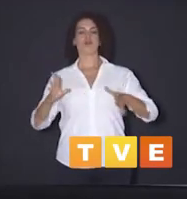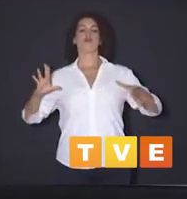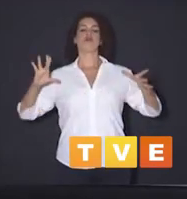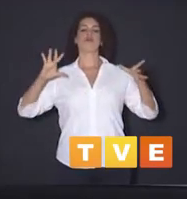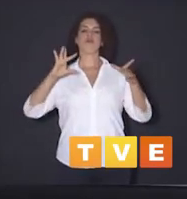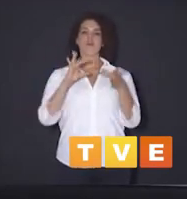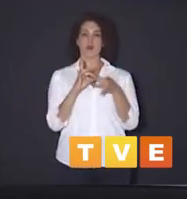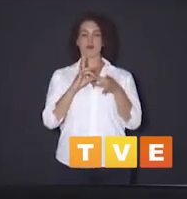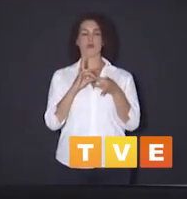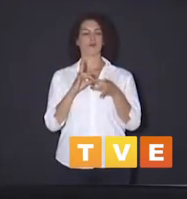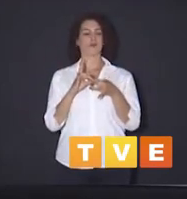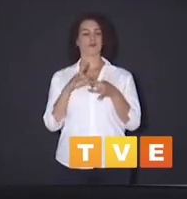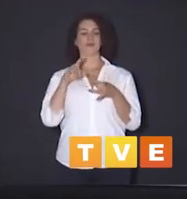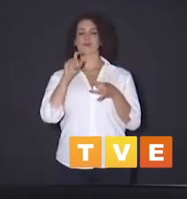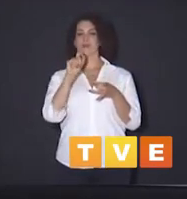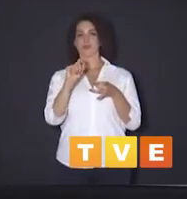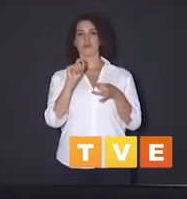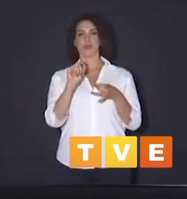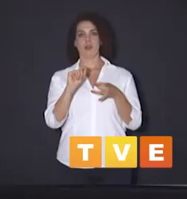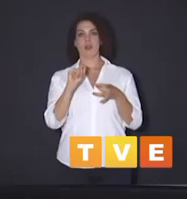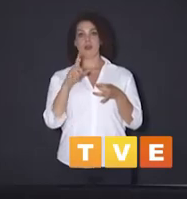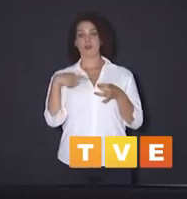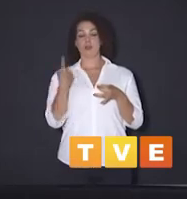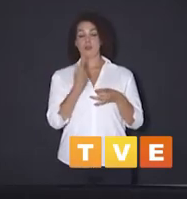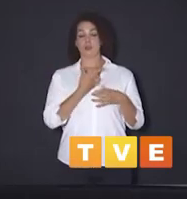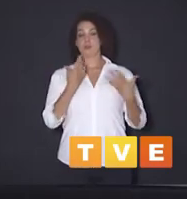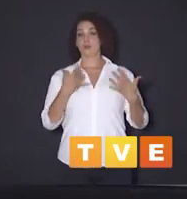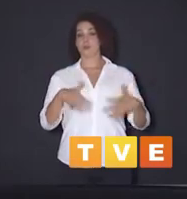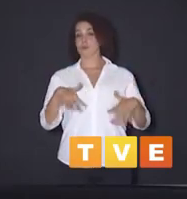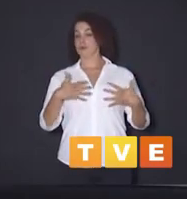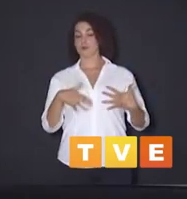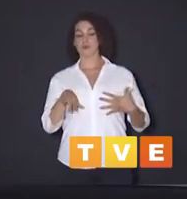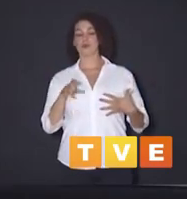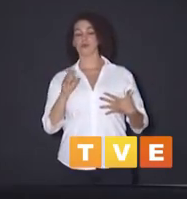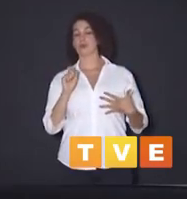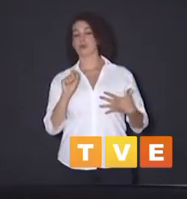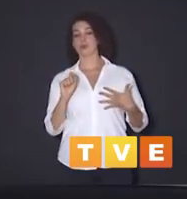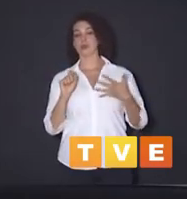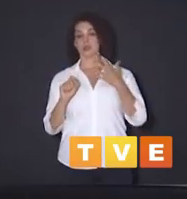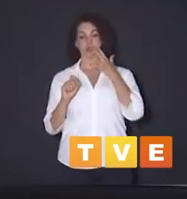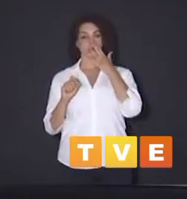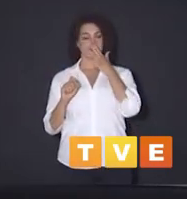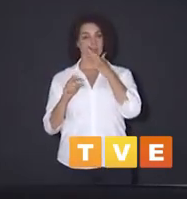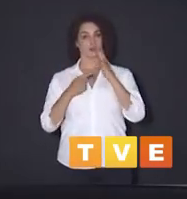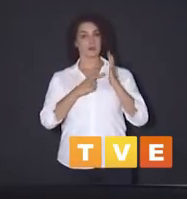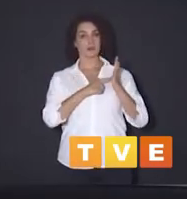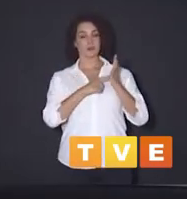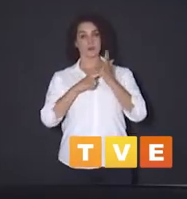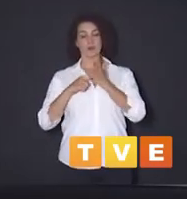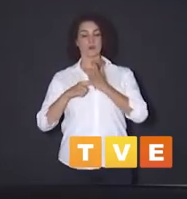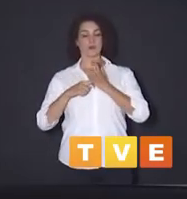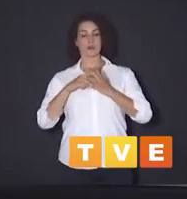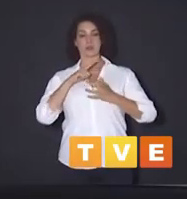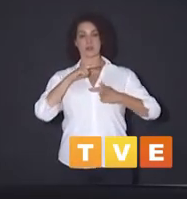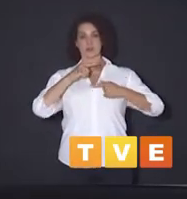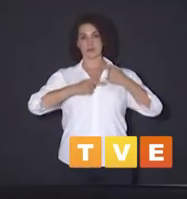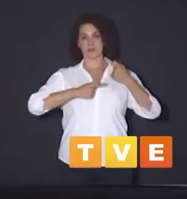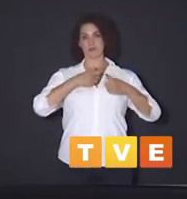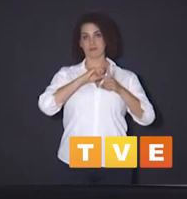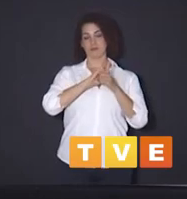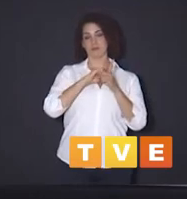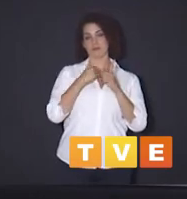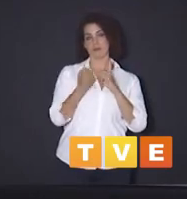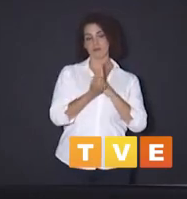que o nosso desafio nos traz na verdade estamos aí com a gestão da sociedade os